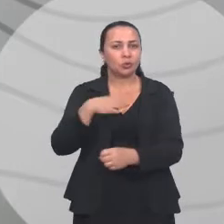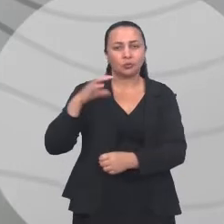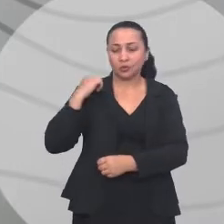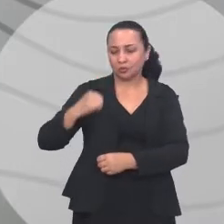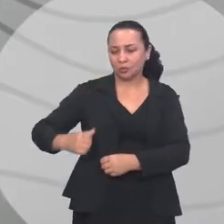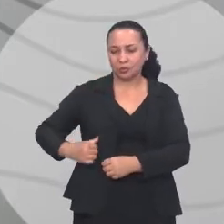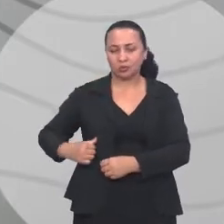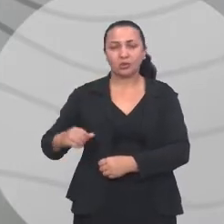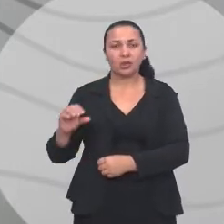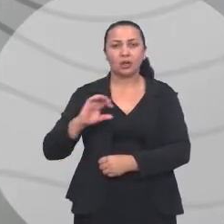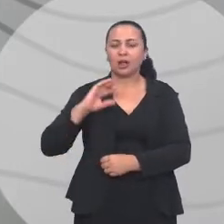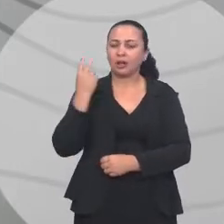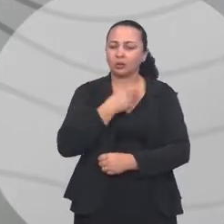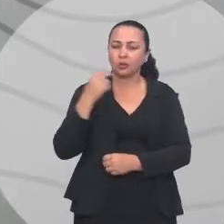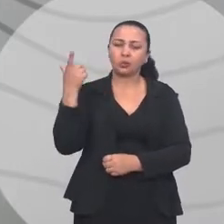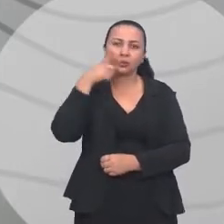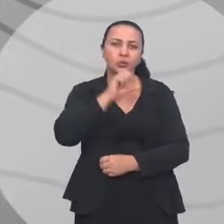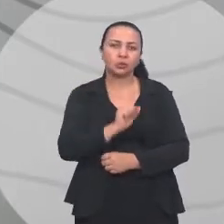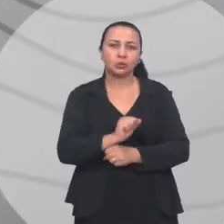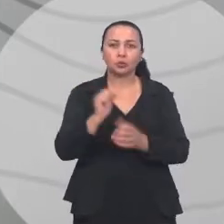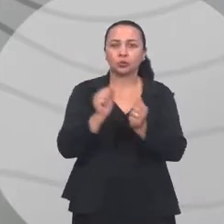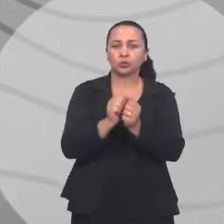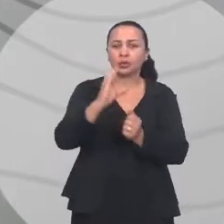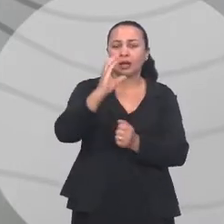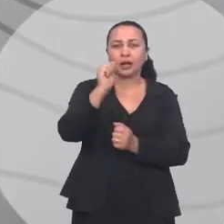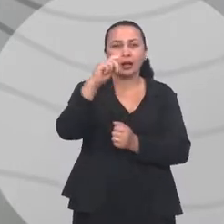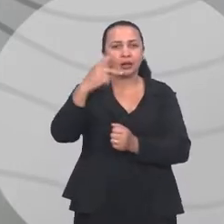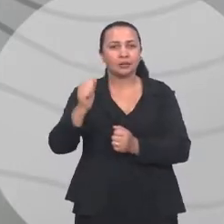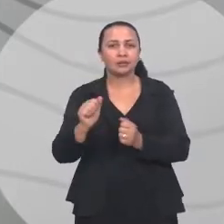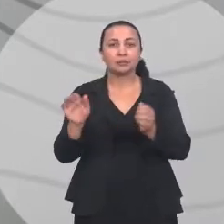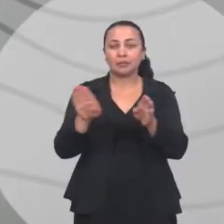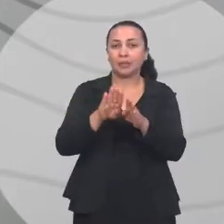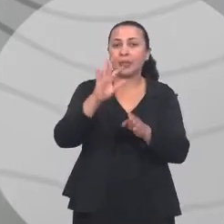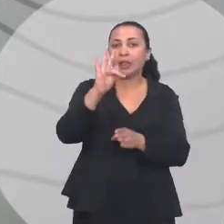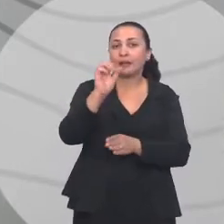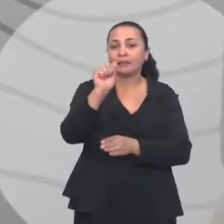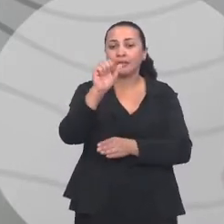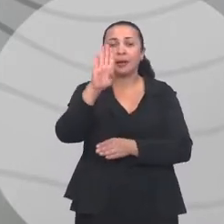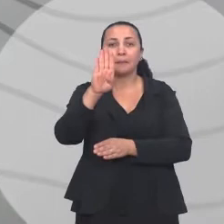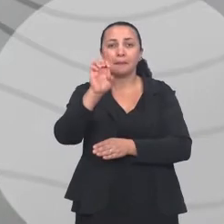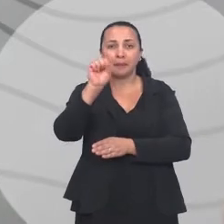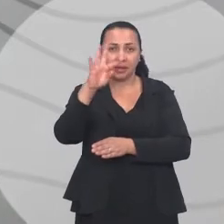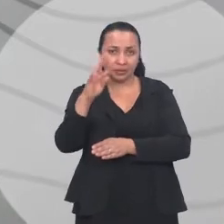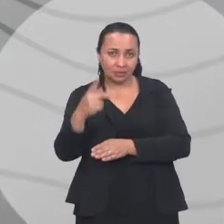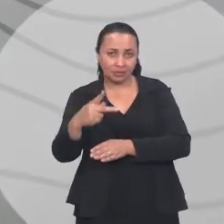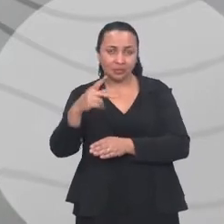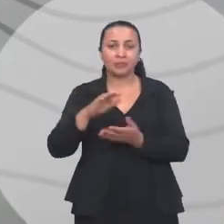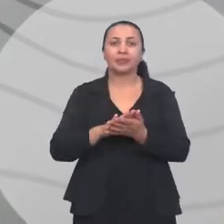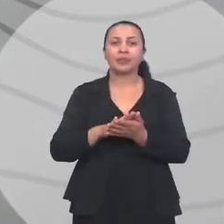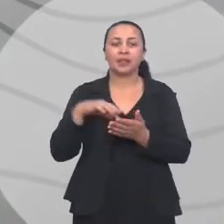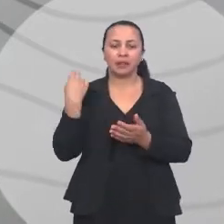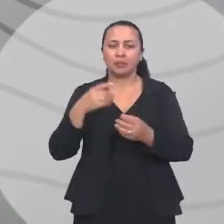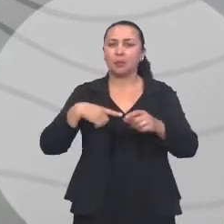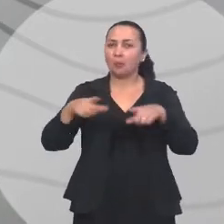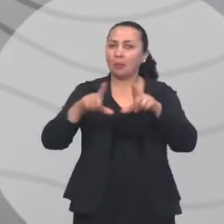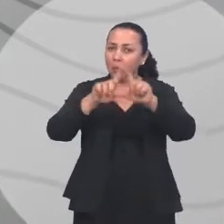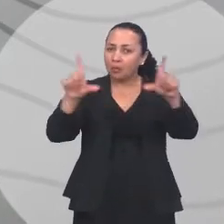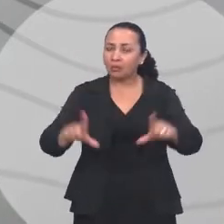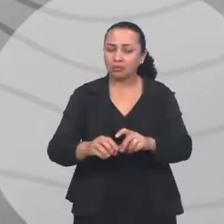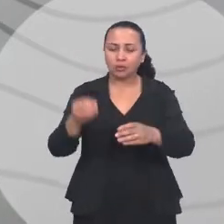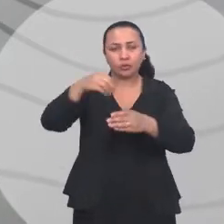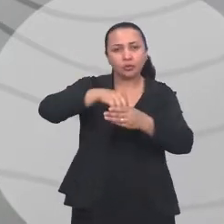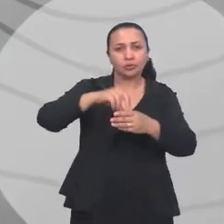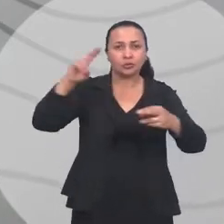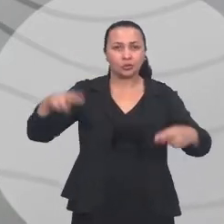bolsas que catamos junto lá a capes bolsas que captamos junto a fapesb bolsas do nosso próprio programa